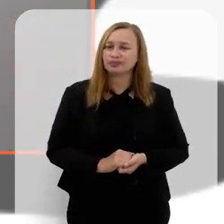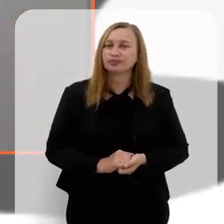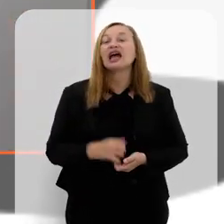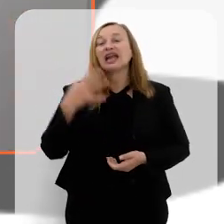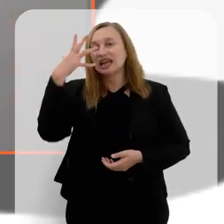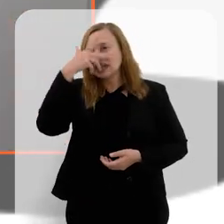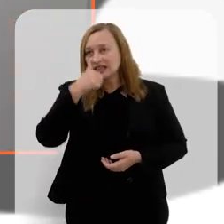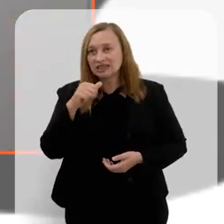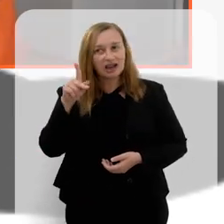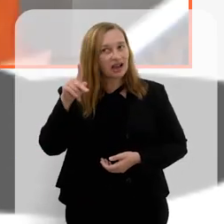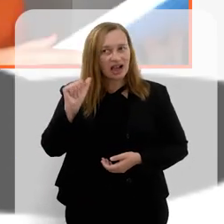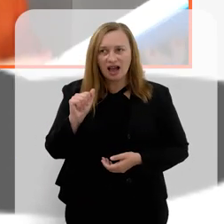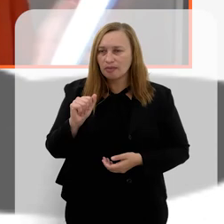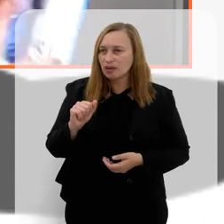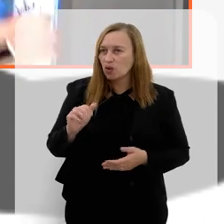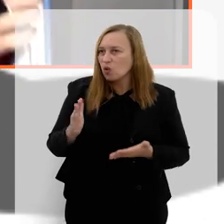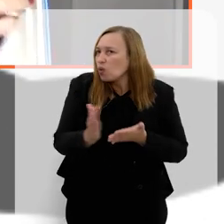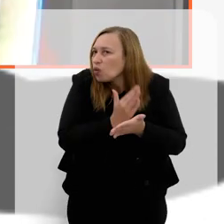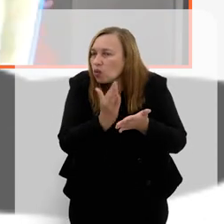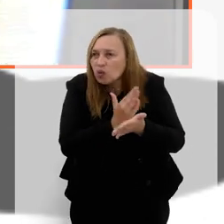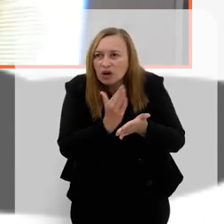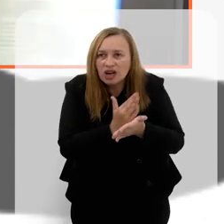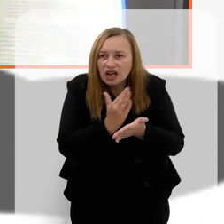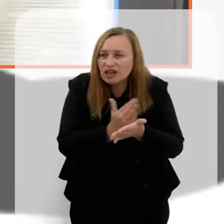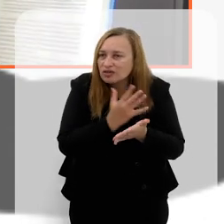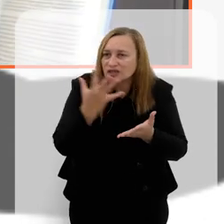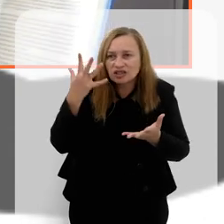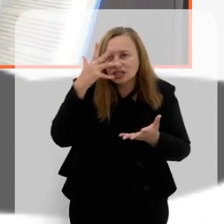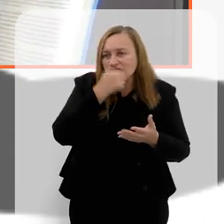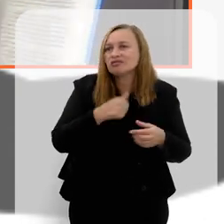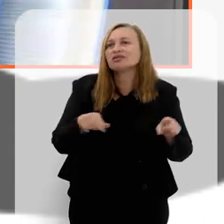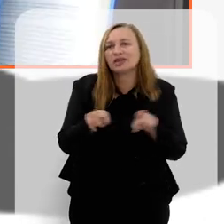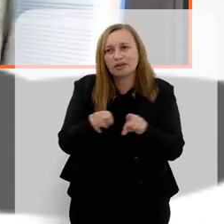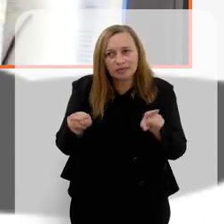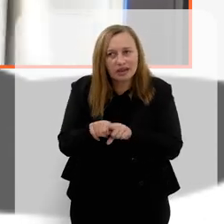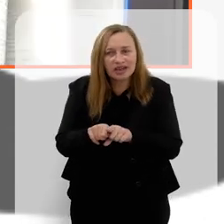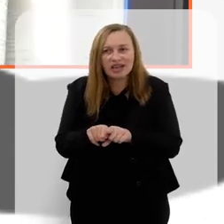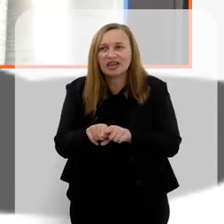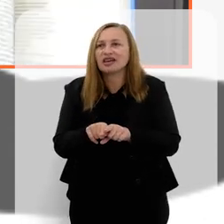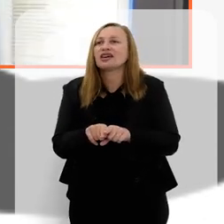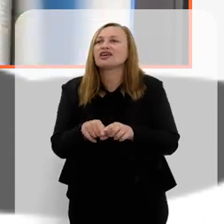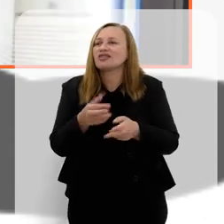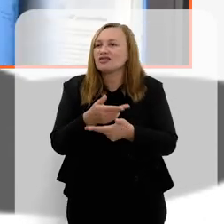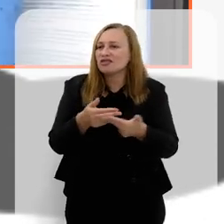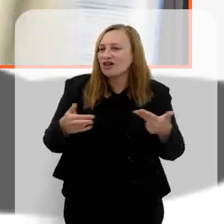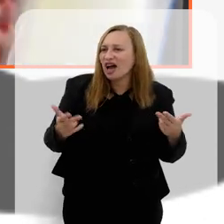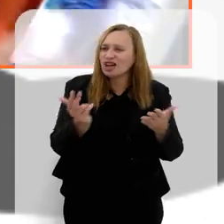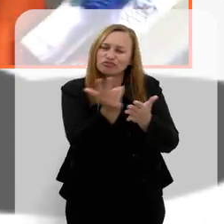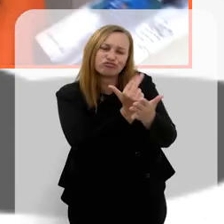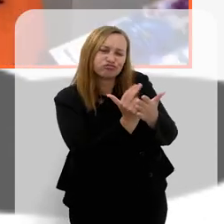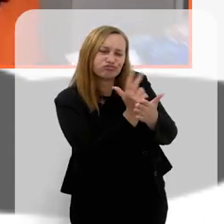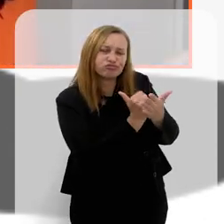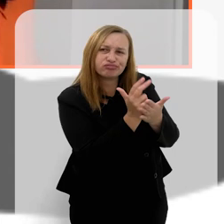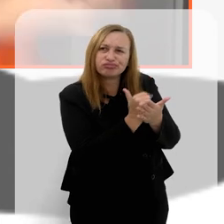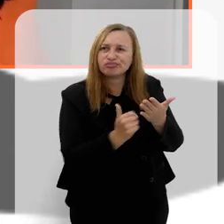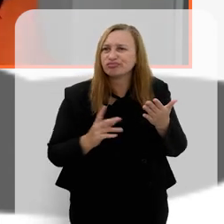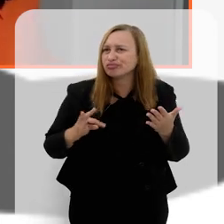capa. É linda. Não, e o livro todo por dentro é lindo também, cheio de